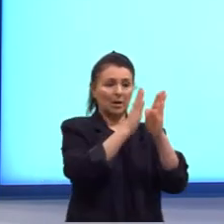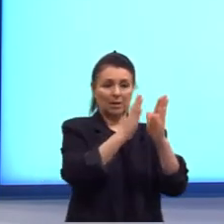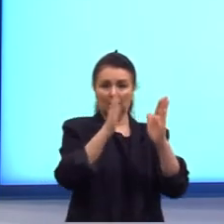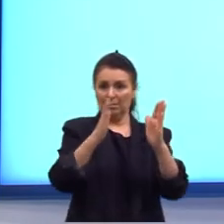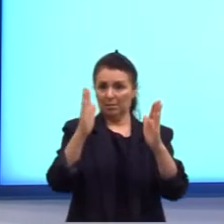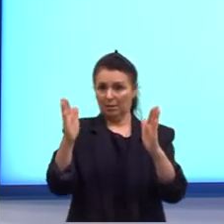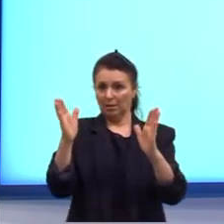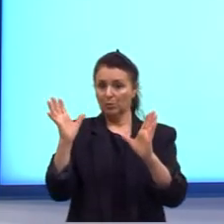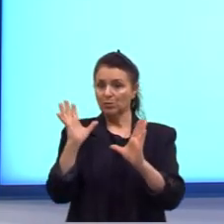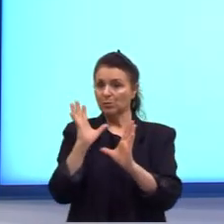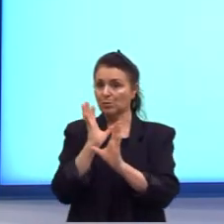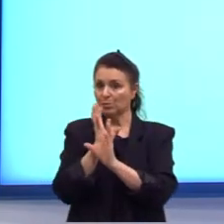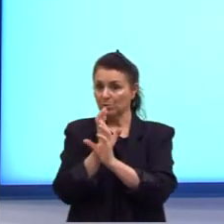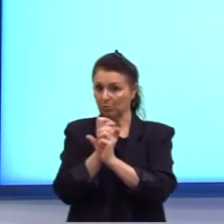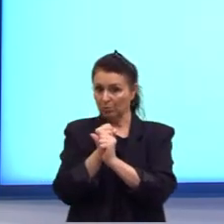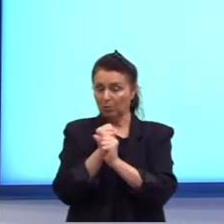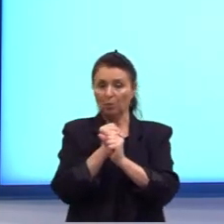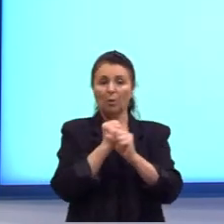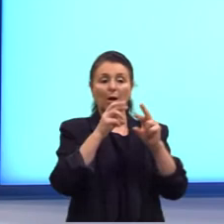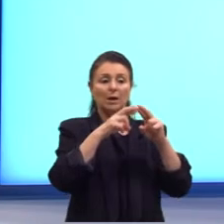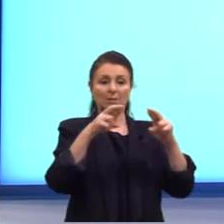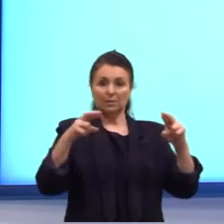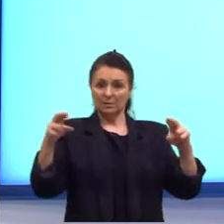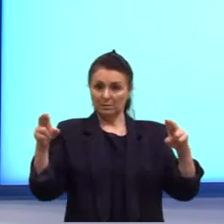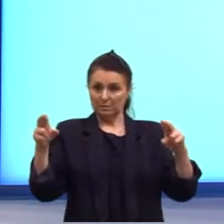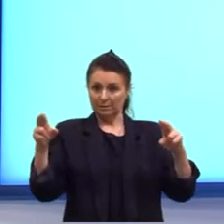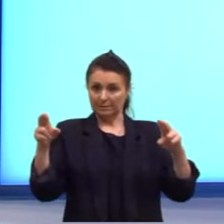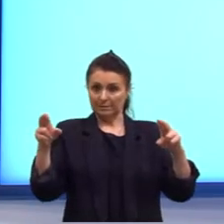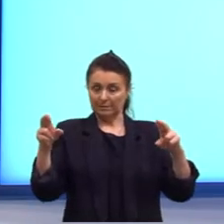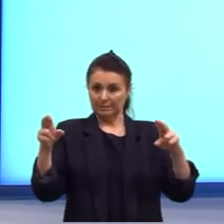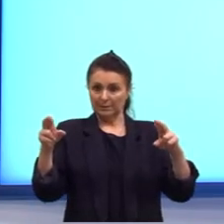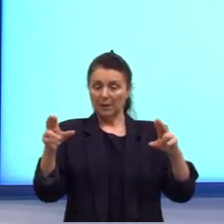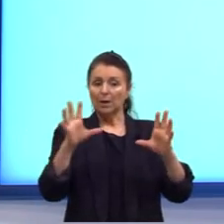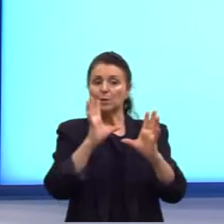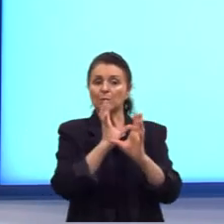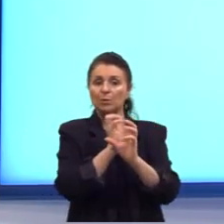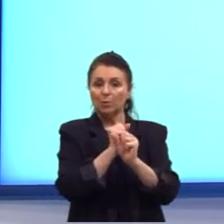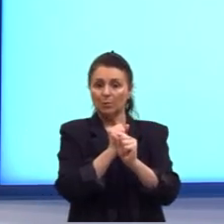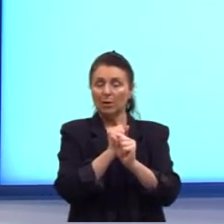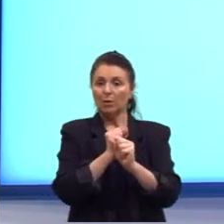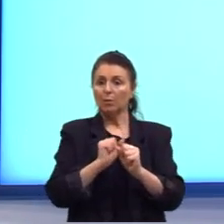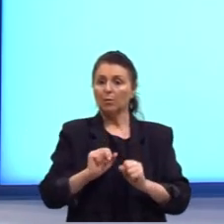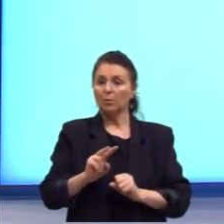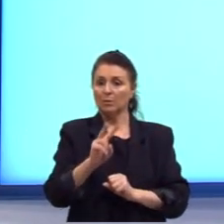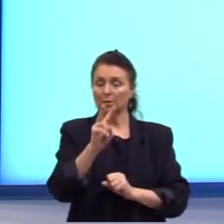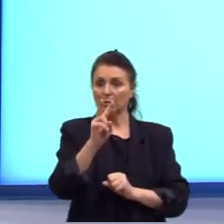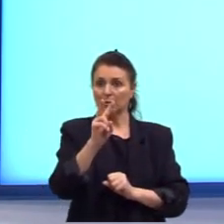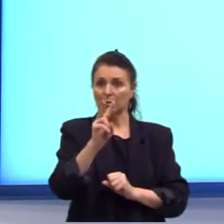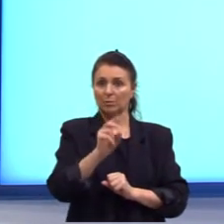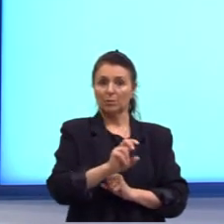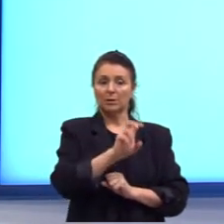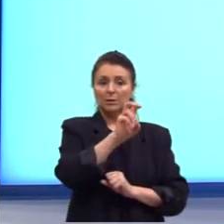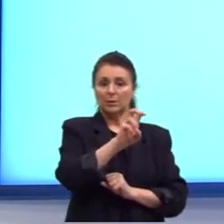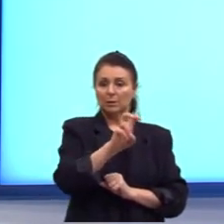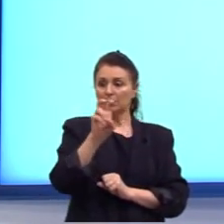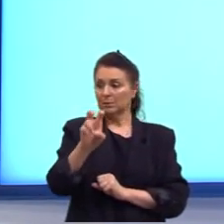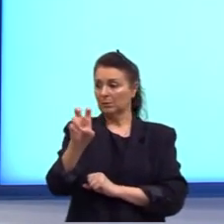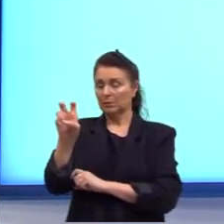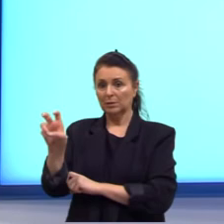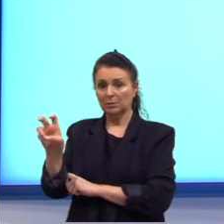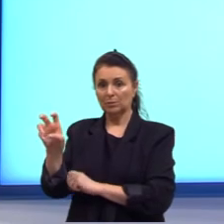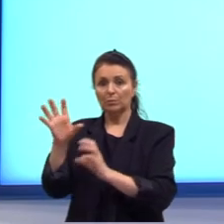somo todas as resistências que eu tiver tá só somar os valores se que for